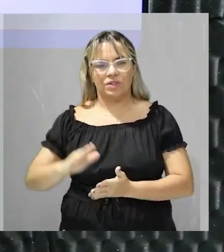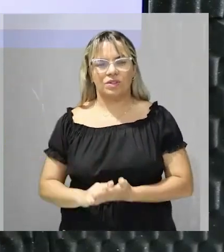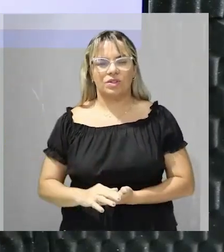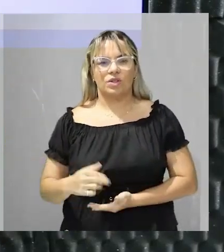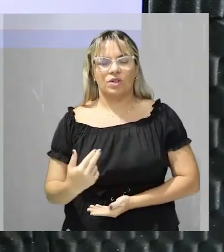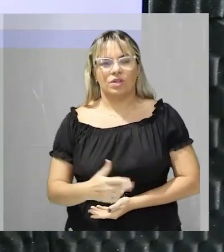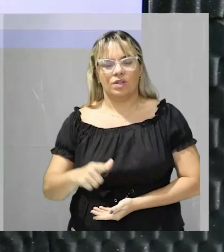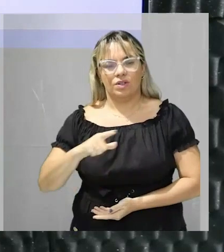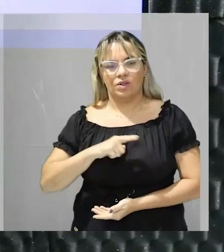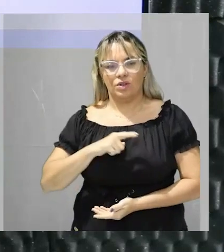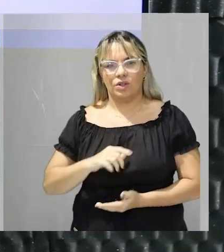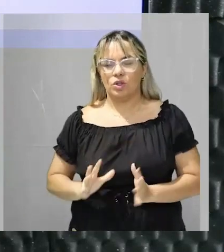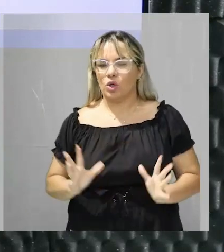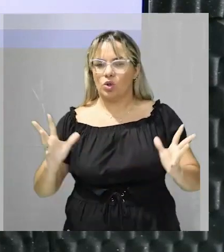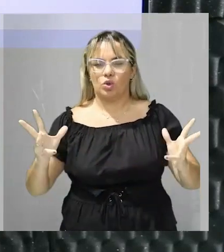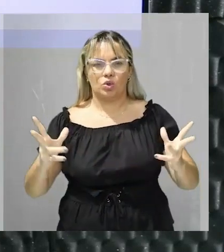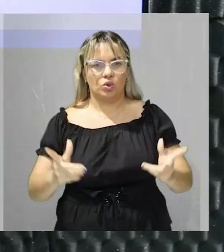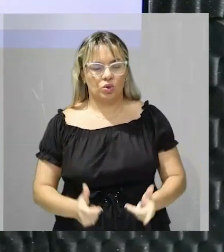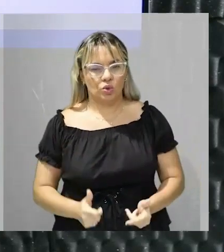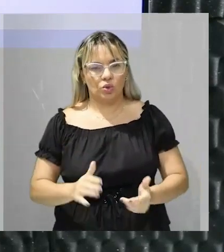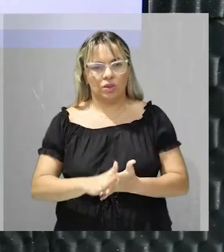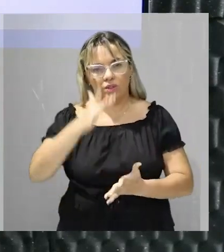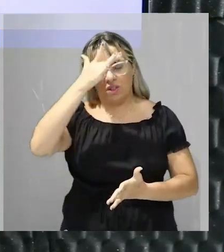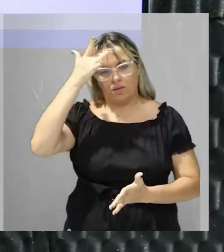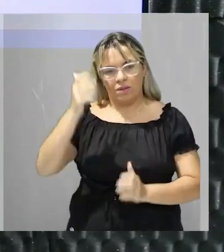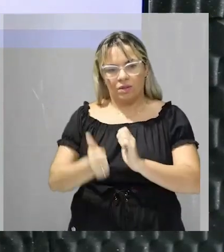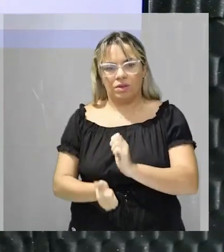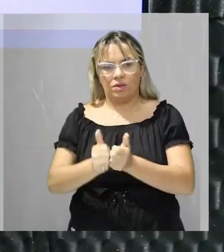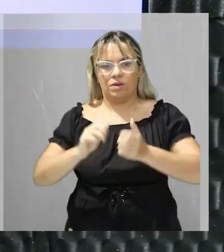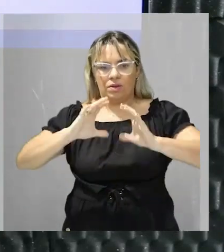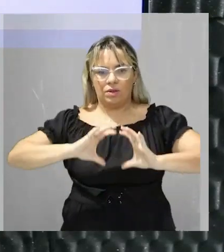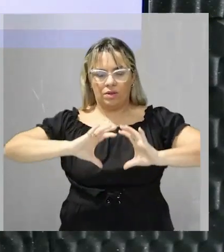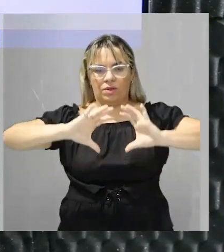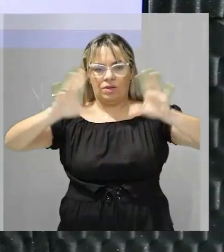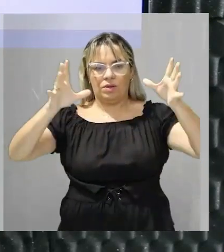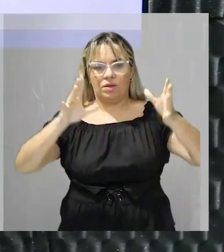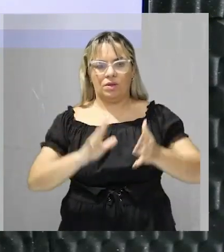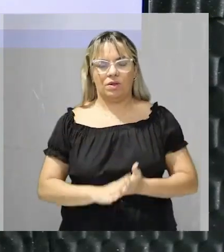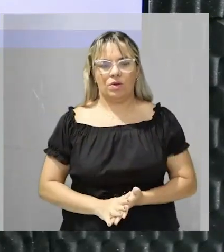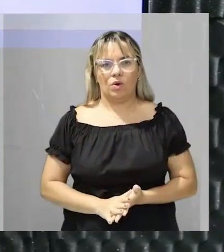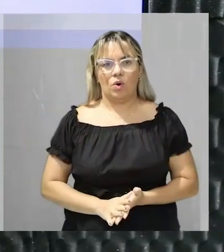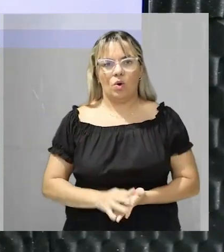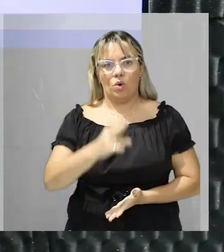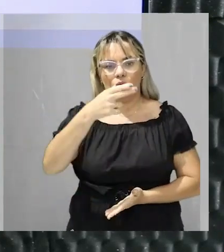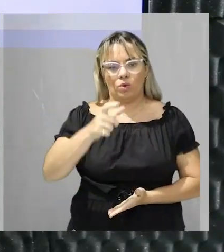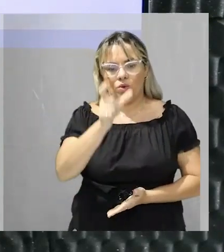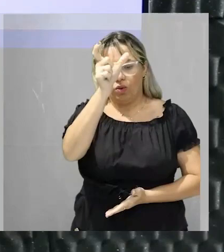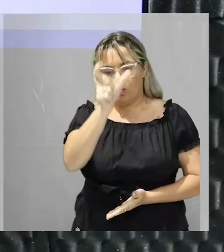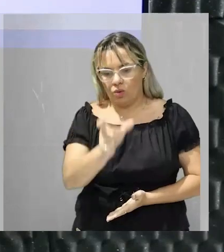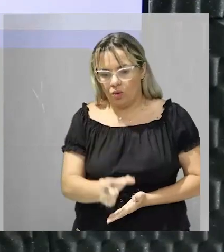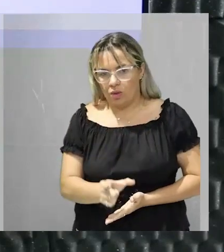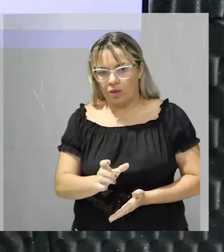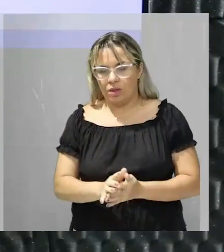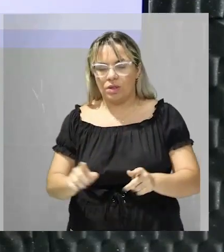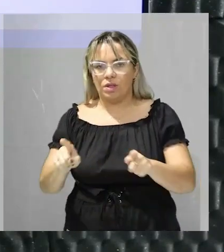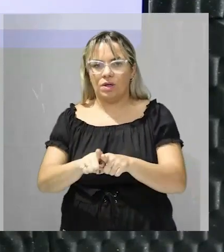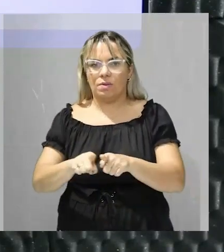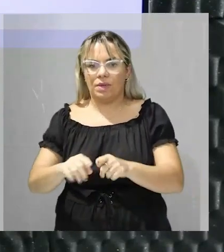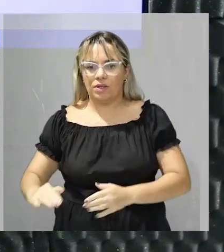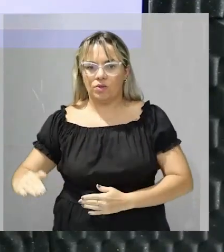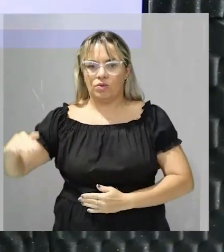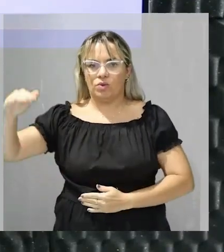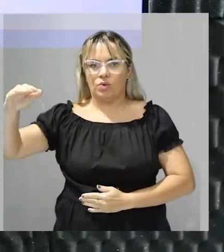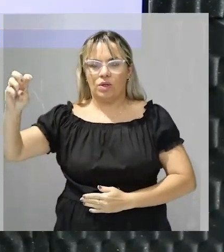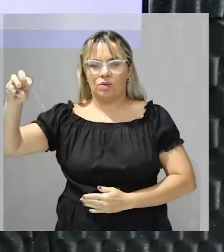temos todos os jogadores dessa seleção tá e para cada jogador temos aqui a sua altura Tá então